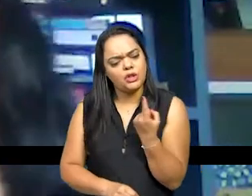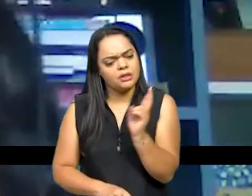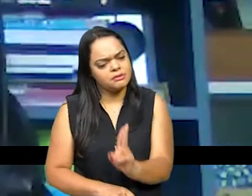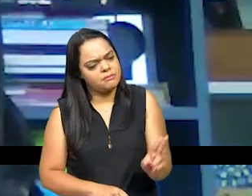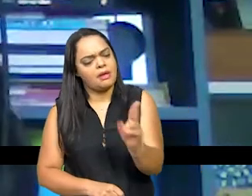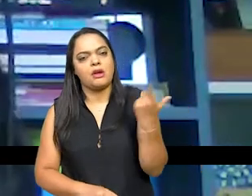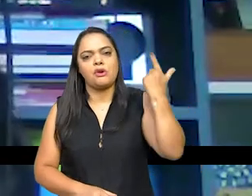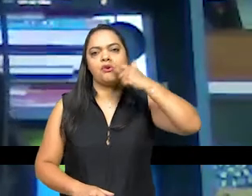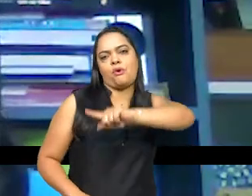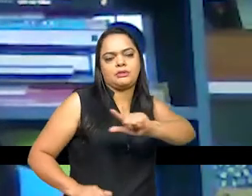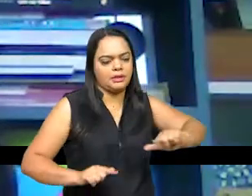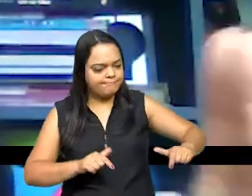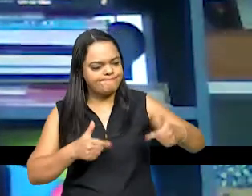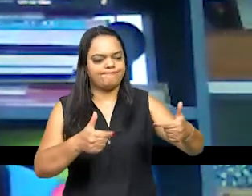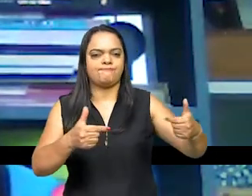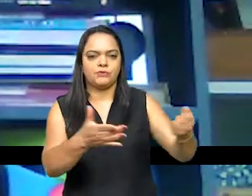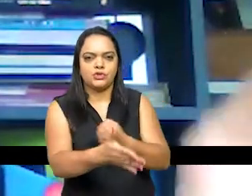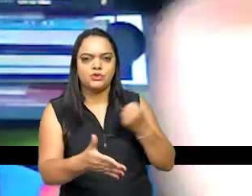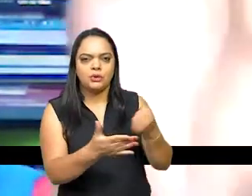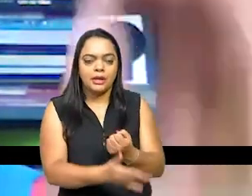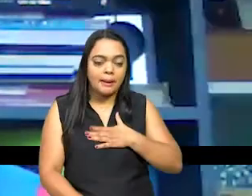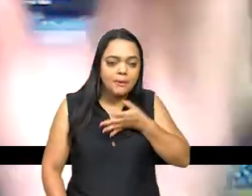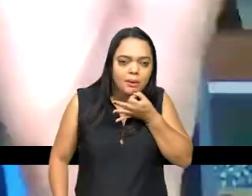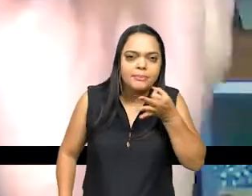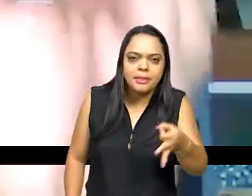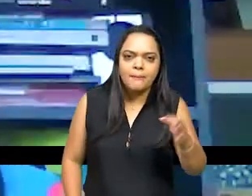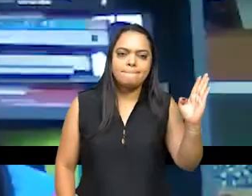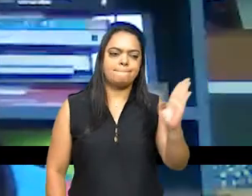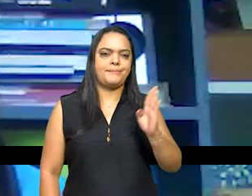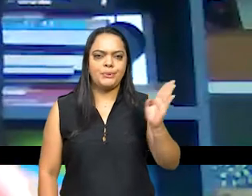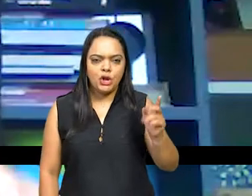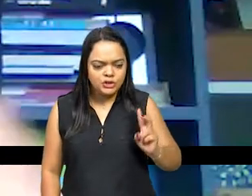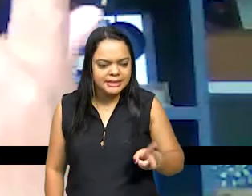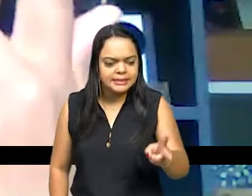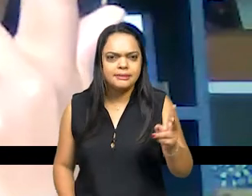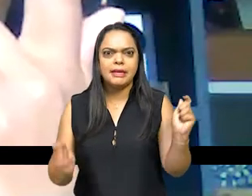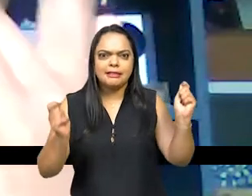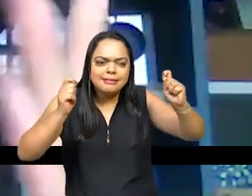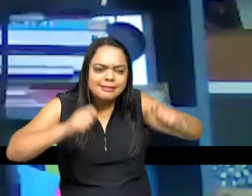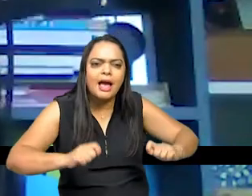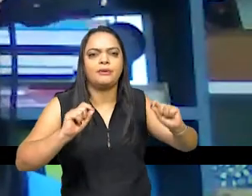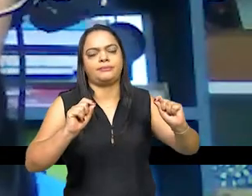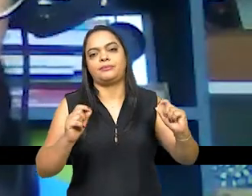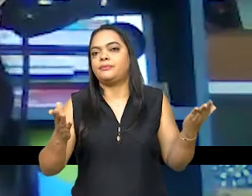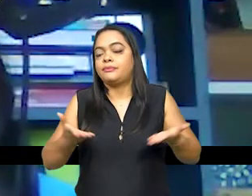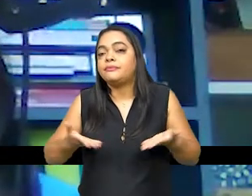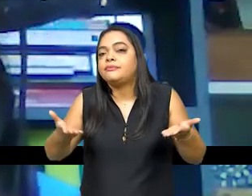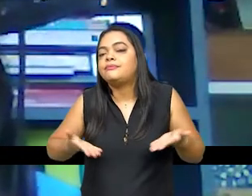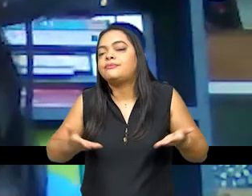para o combate. Então, assim, para mim, biologia, sempre que possível, agora mesmo a gente